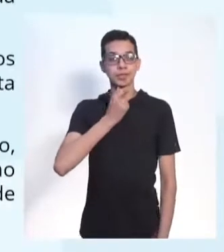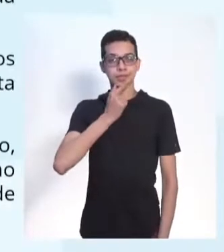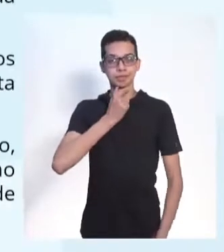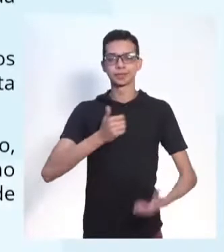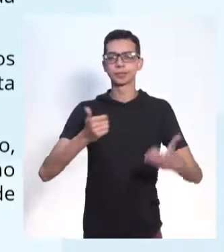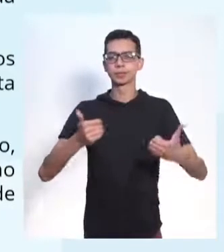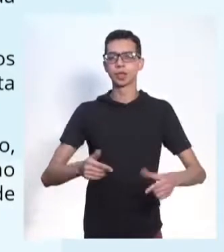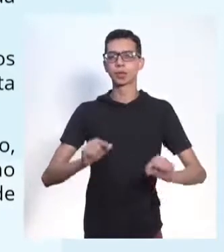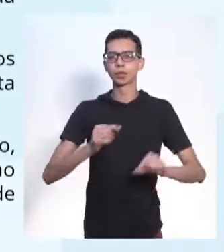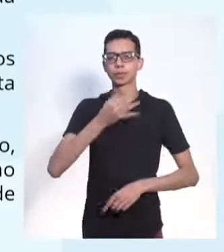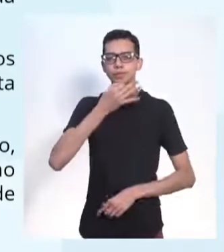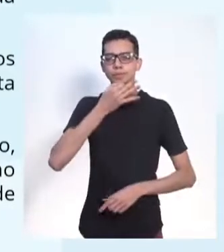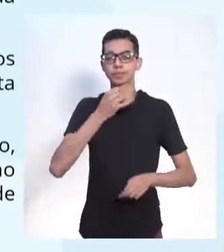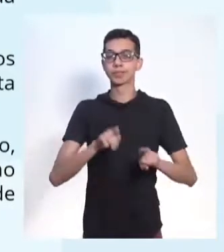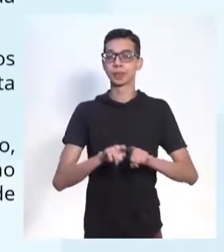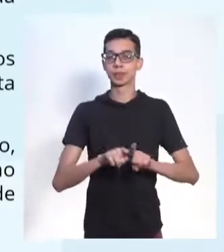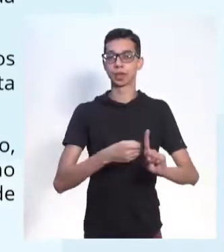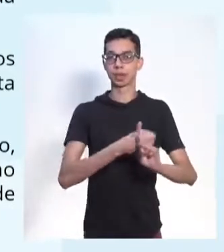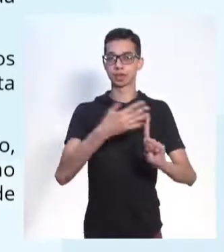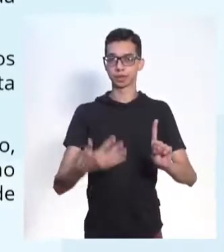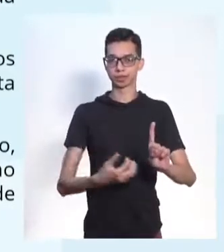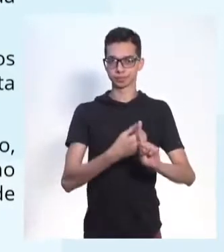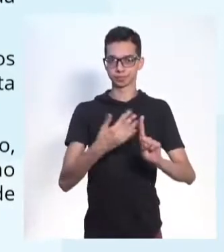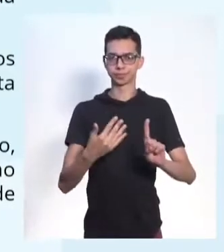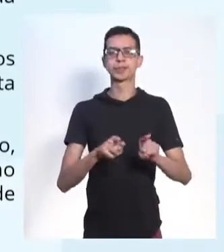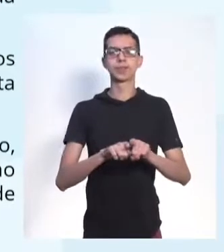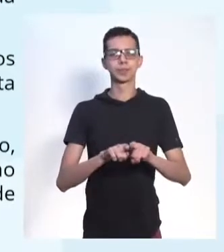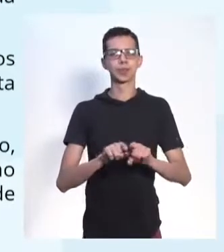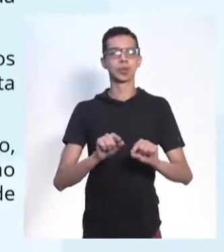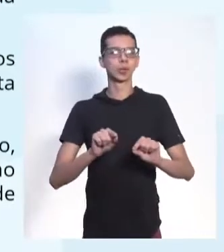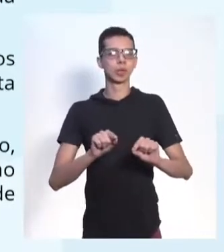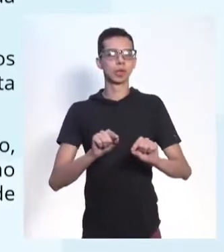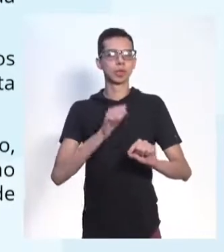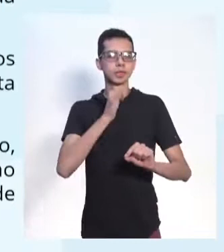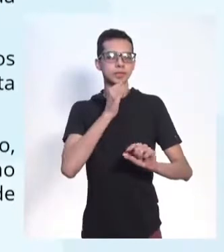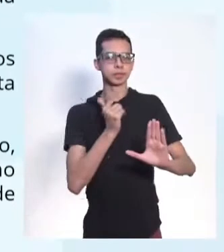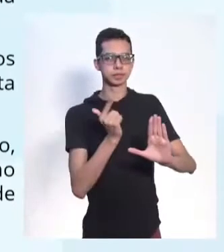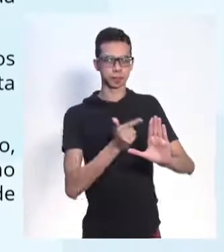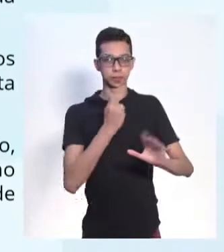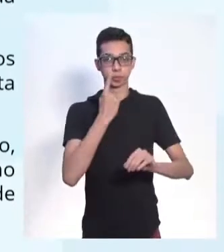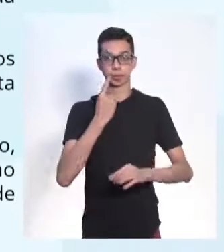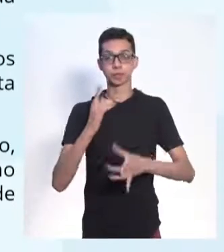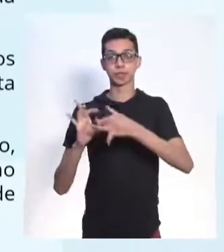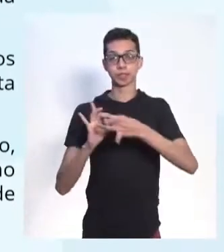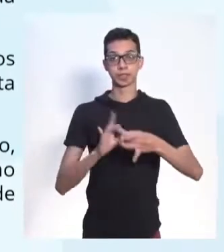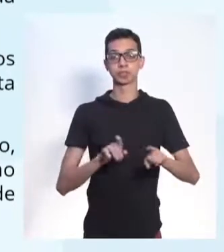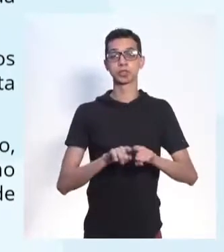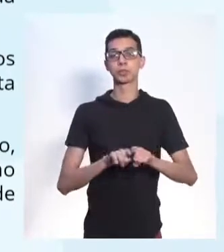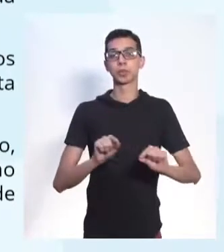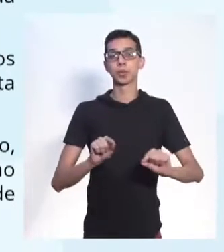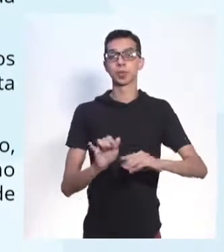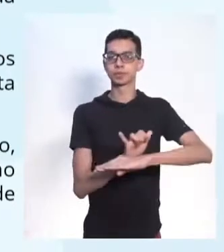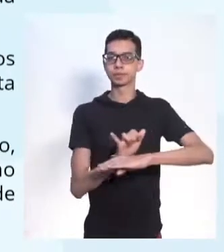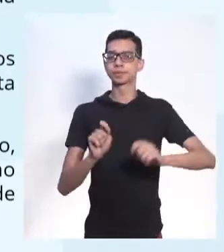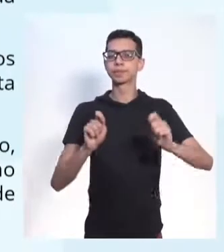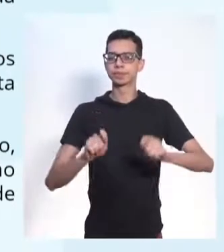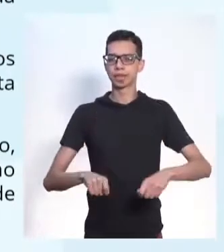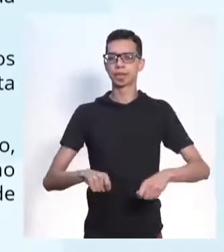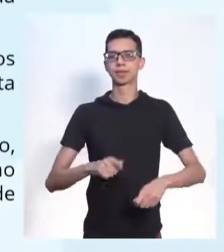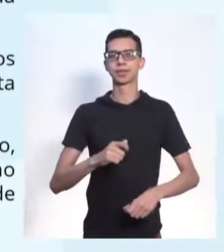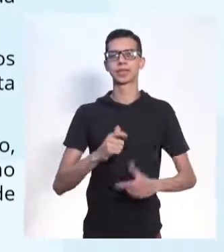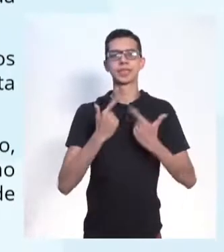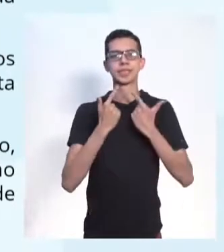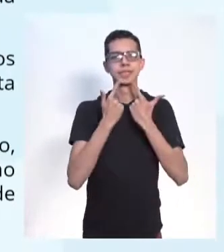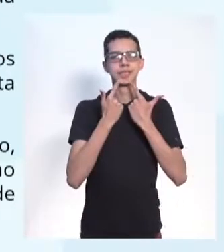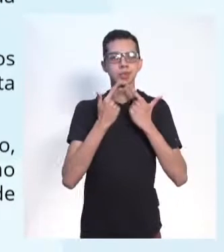de vista, argumentos e contra-argumentos, considerando o contexto e os recursos linguísticos voltados